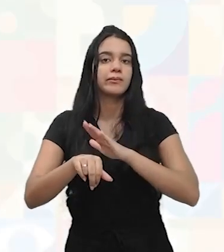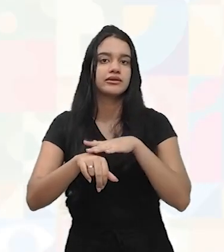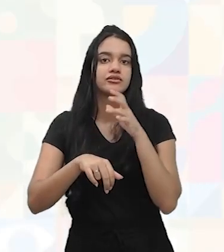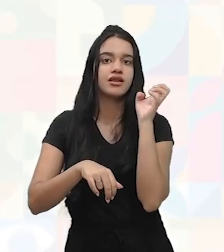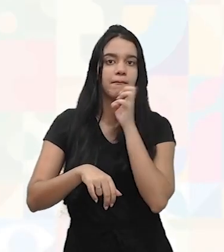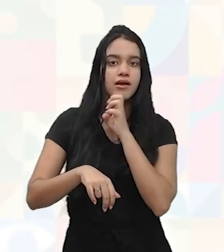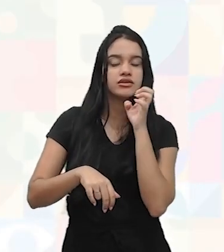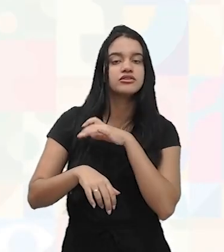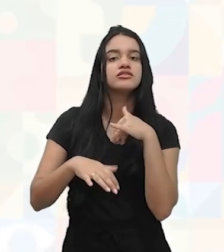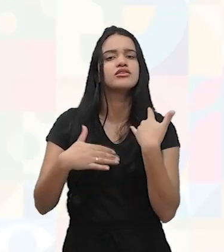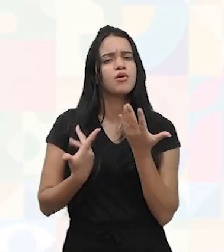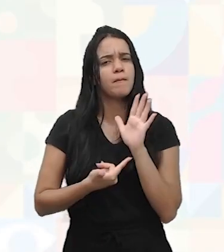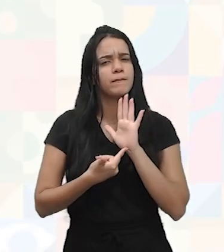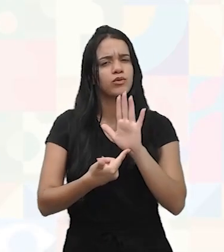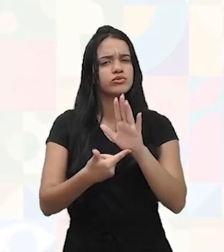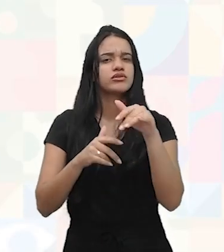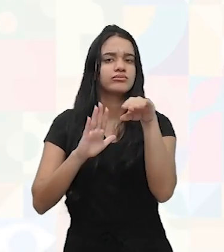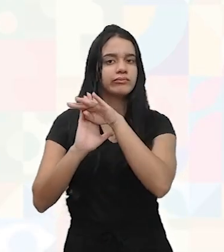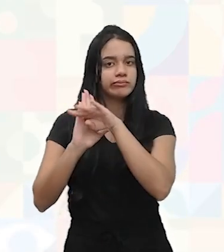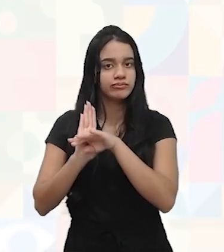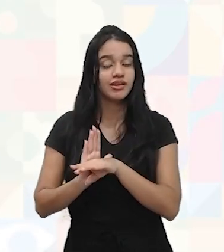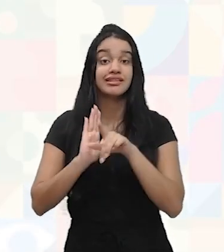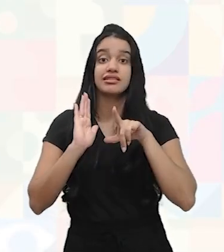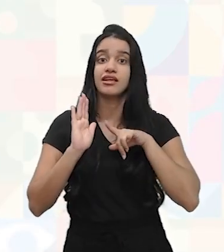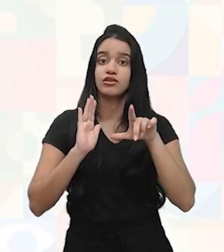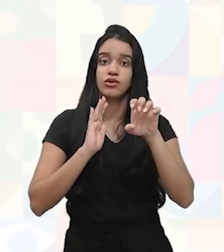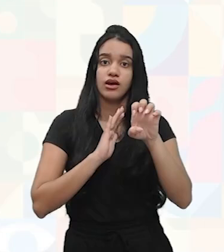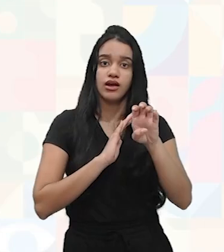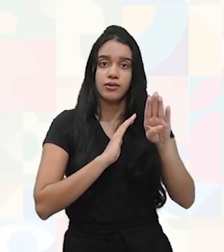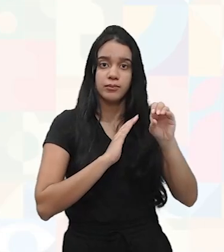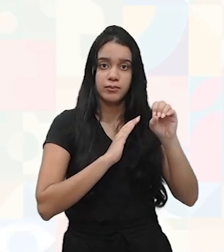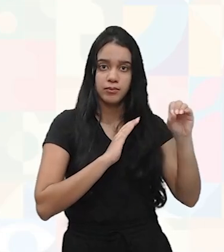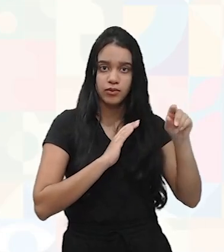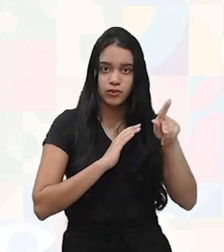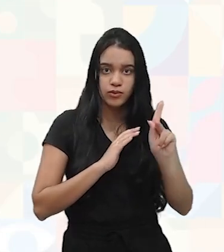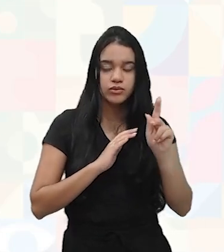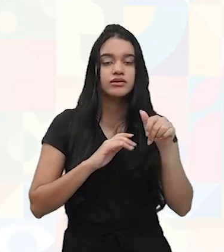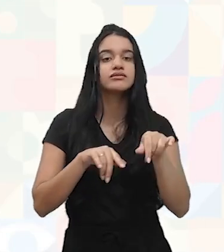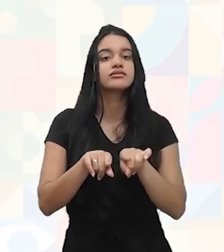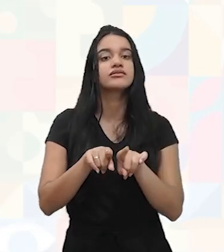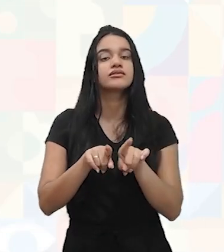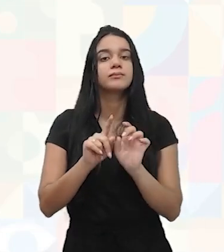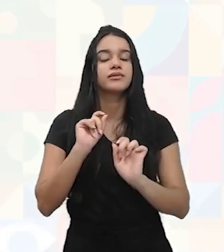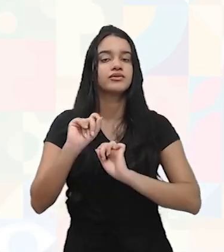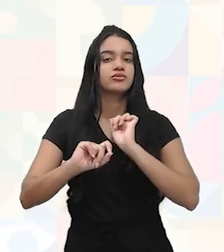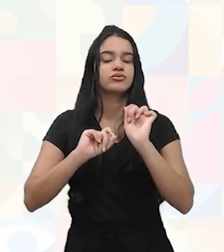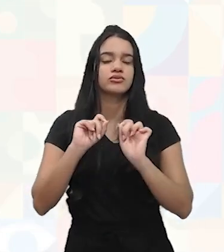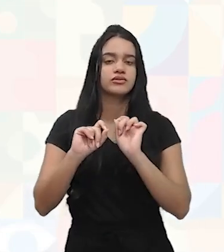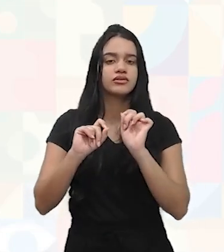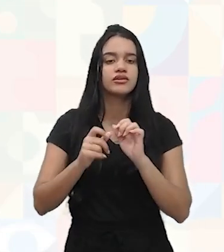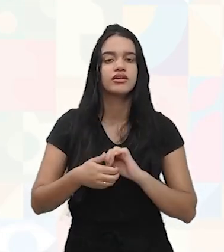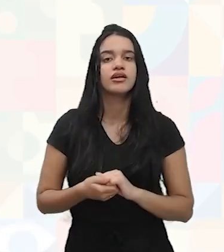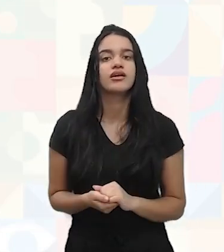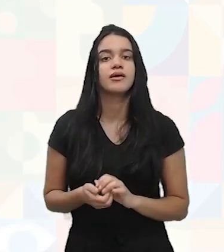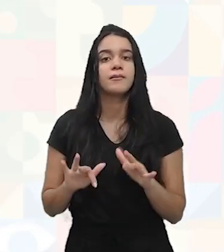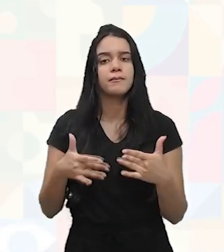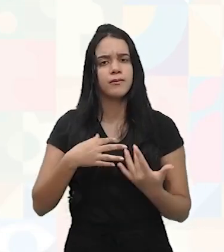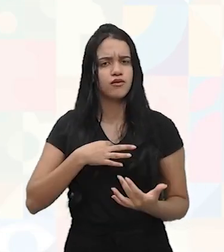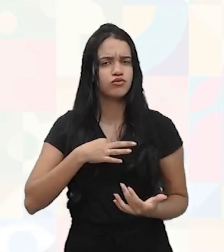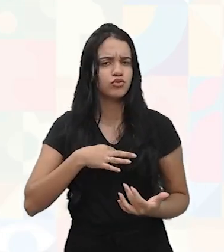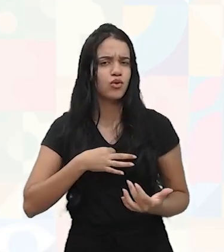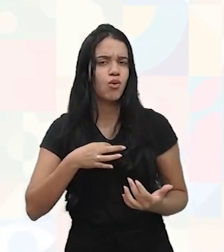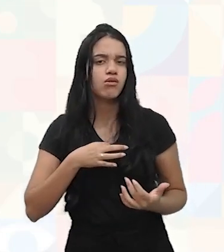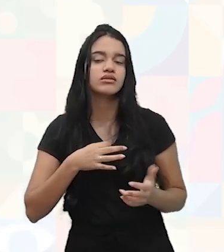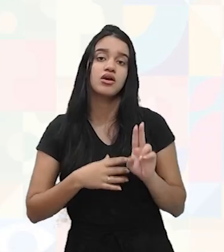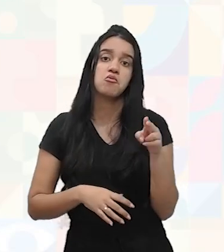vocês no material, tá, no e-book, tá? O formador da brigada, ele vai voluntariamente